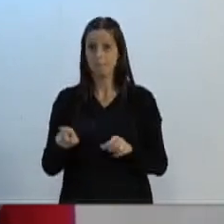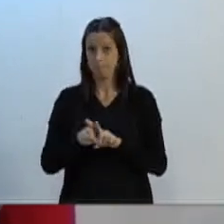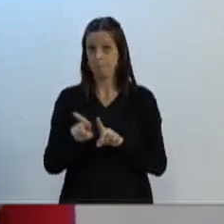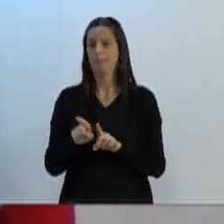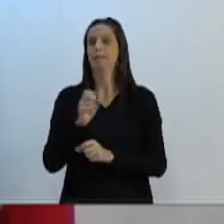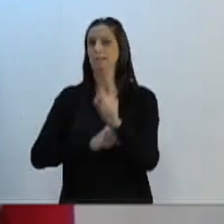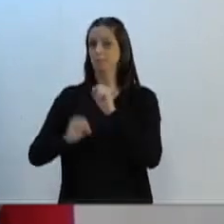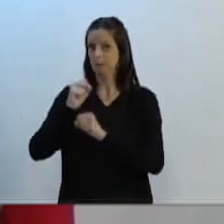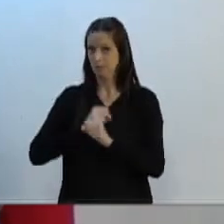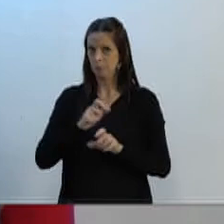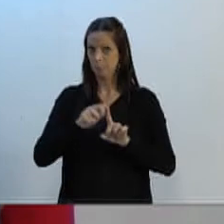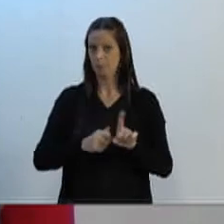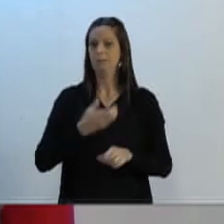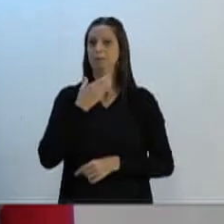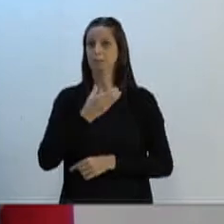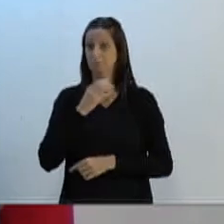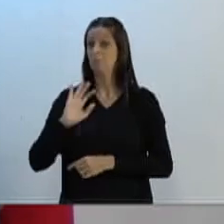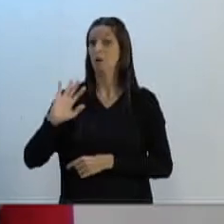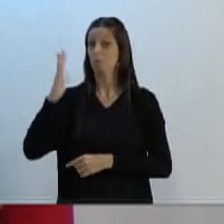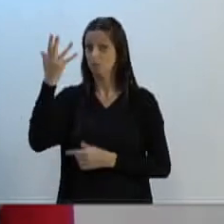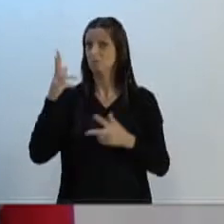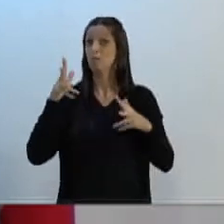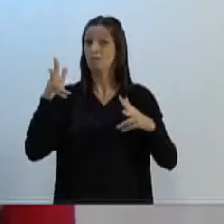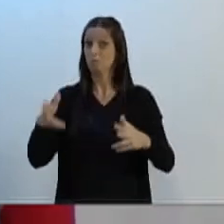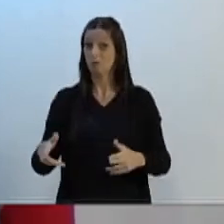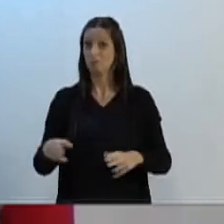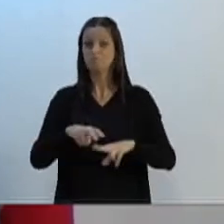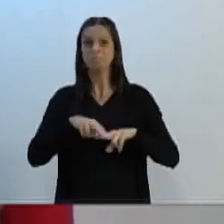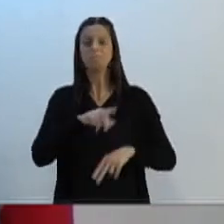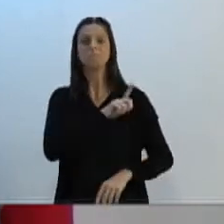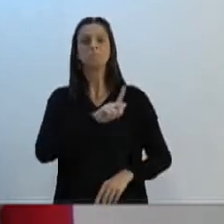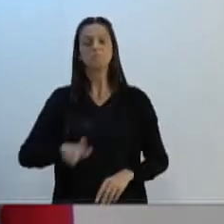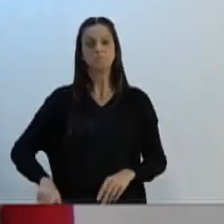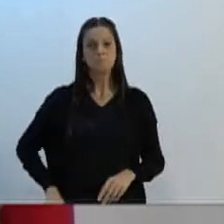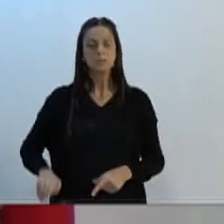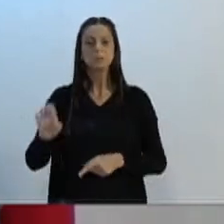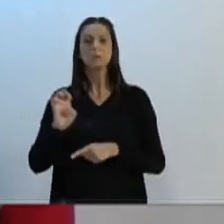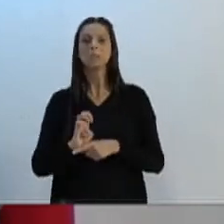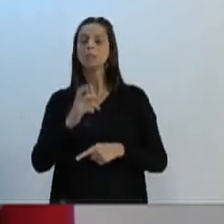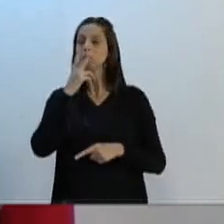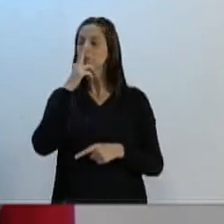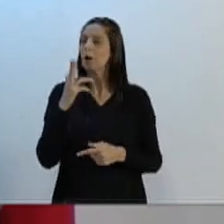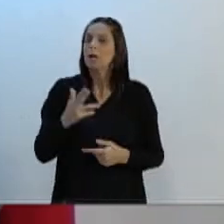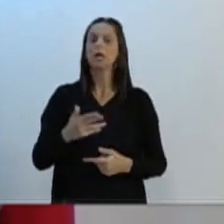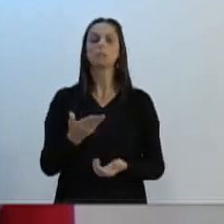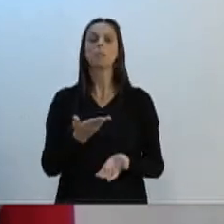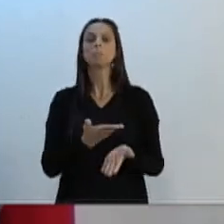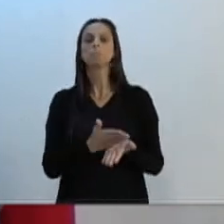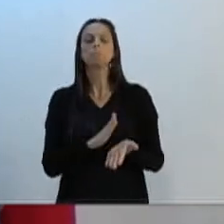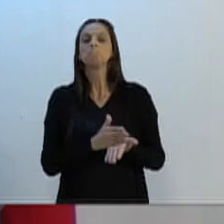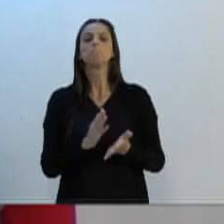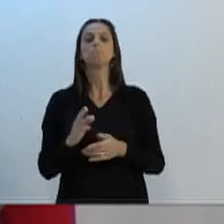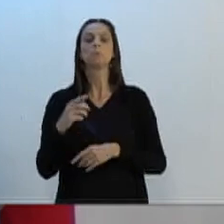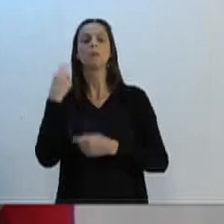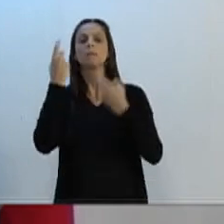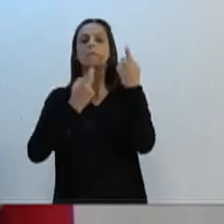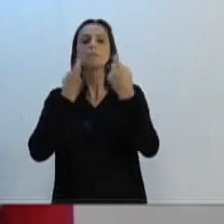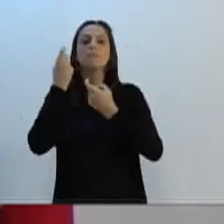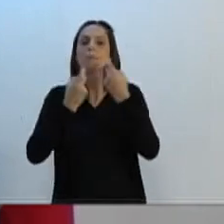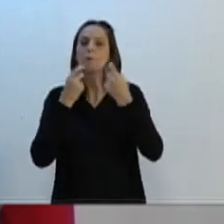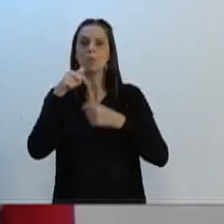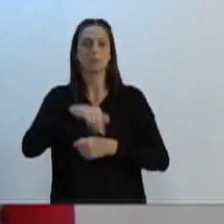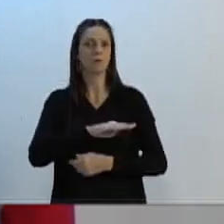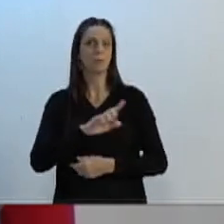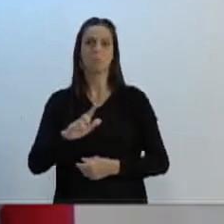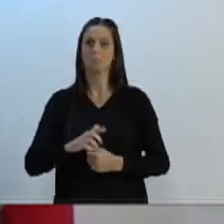seja, o governo do Estado está apático com relação à segurança da cidade de Blumenau. É ou não é